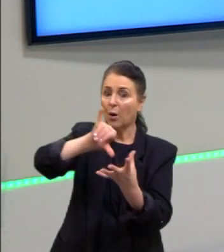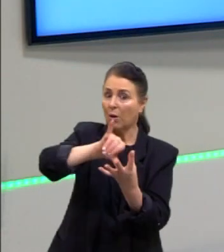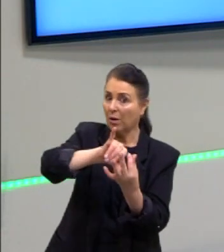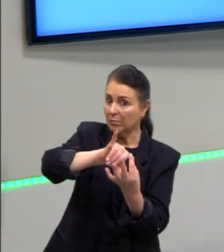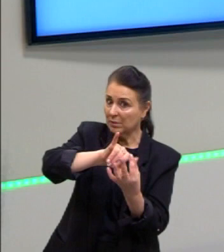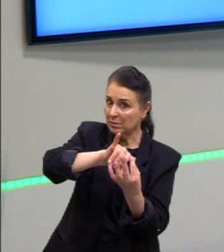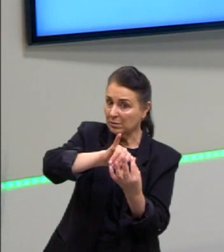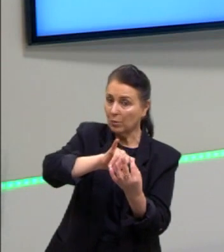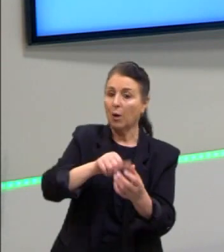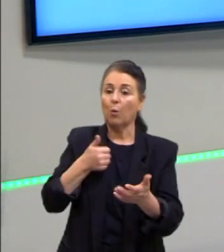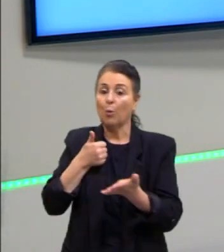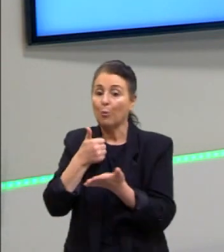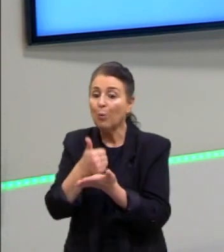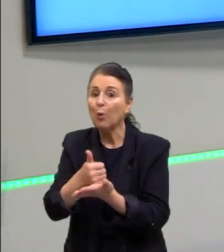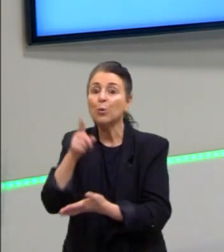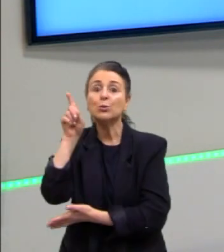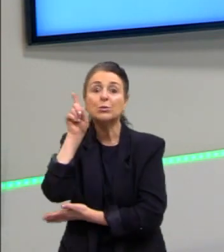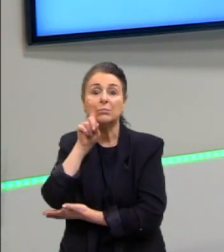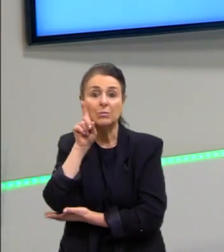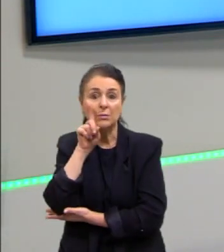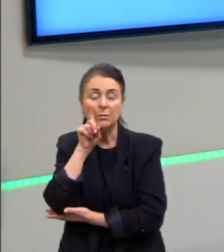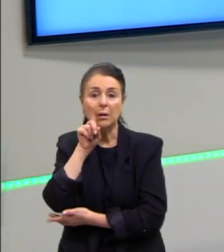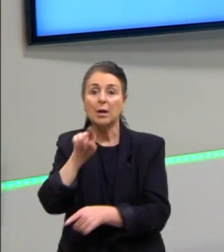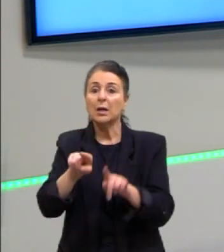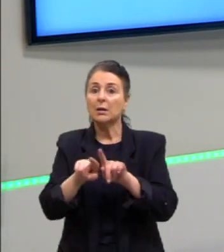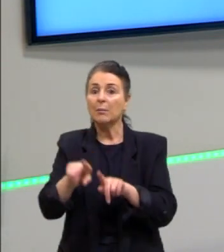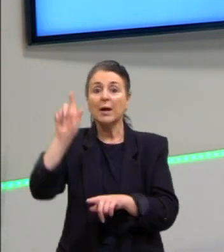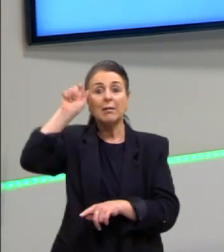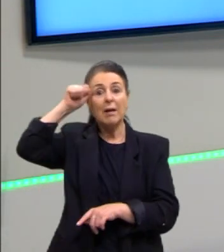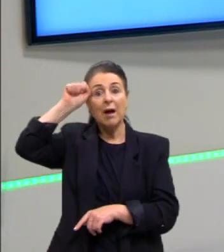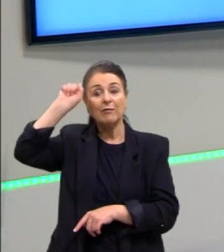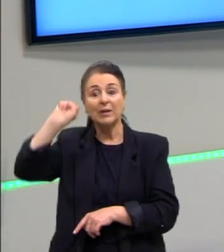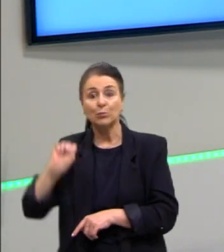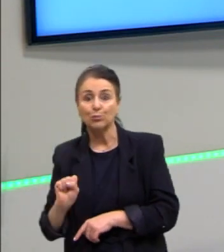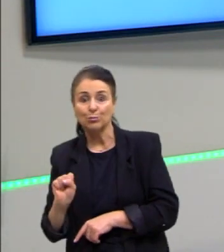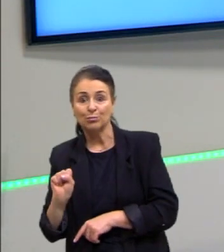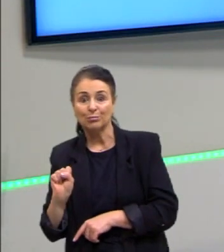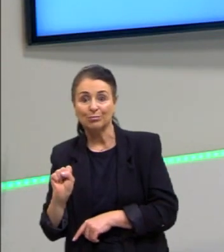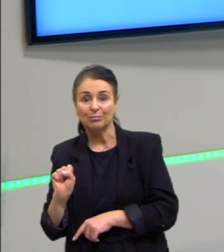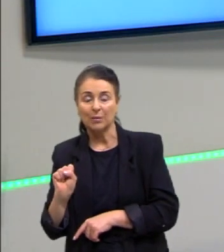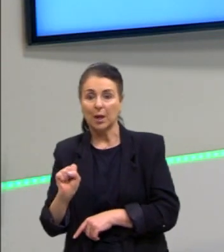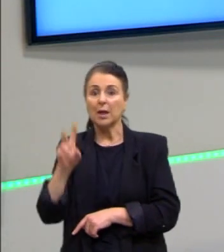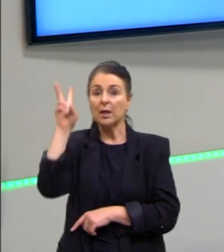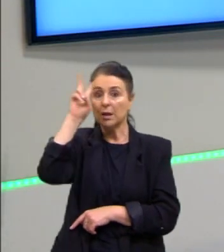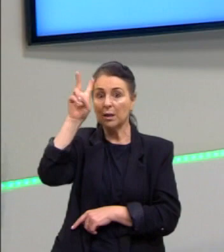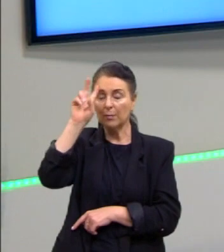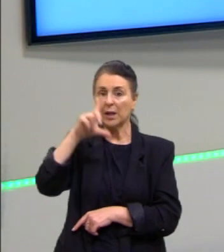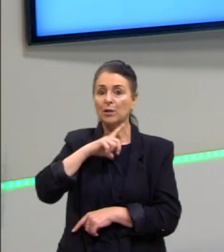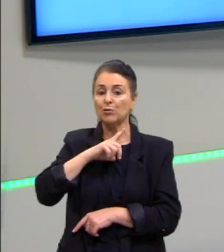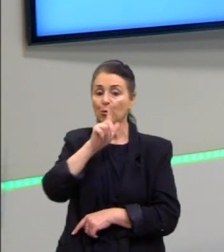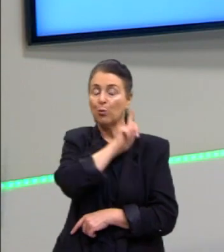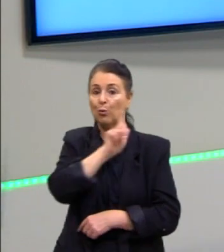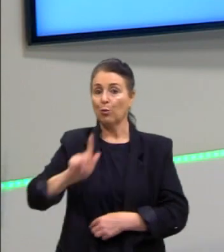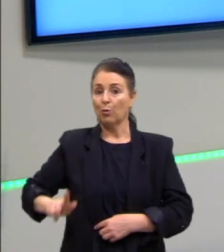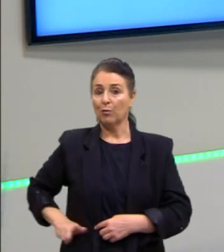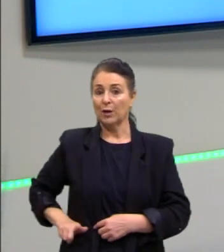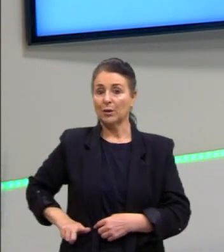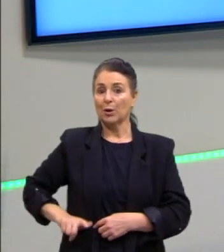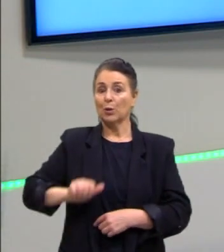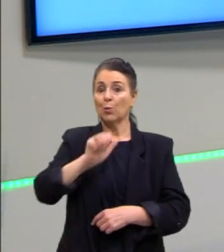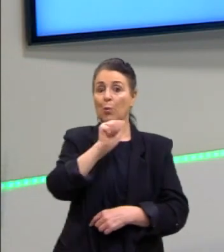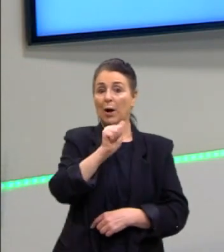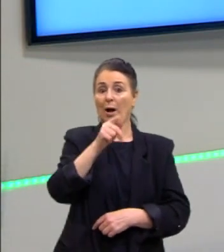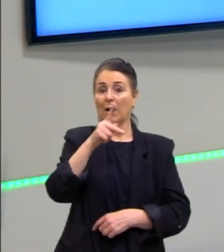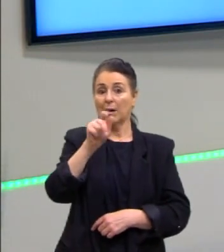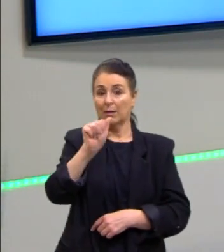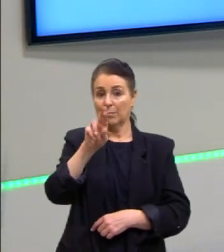dos Estados Unidos mas também inclusive da África do Sul e a gente precisa lembrar que a África do Sul na época tinha um governo do Apartheid